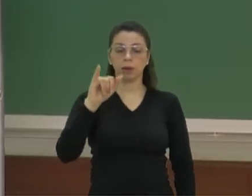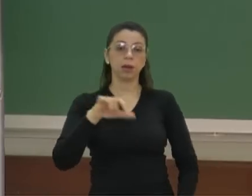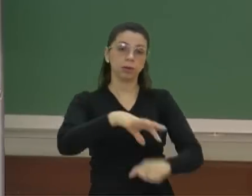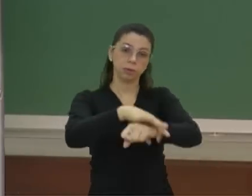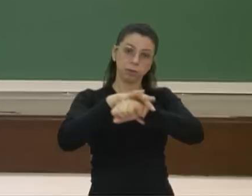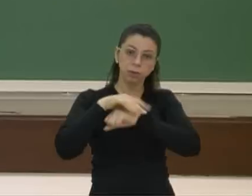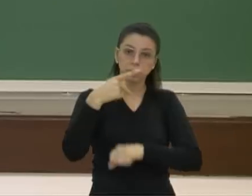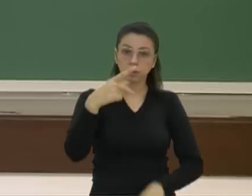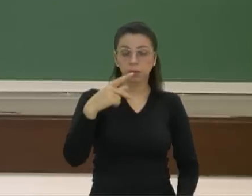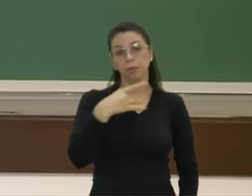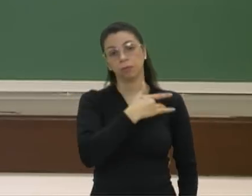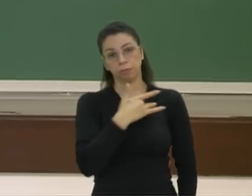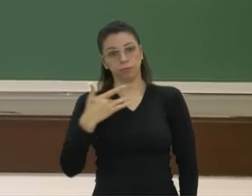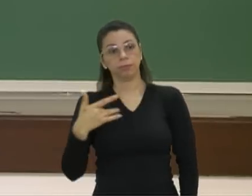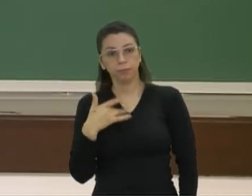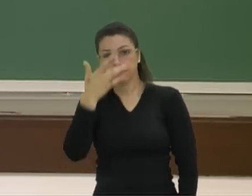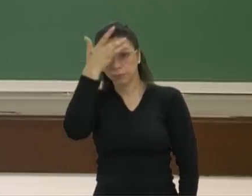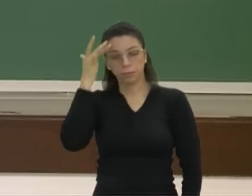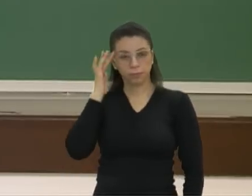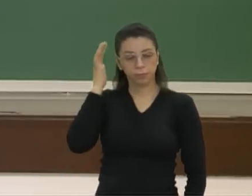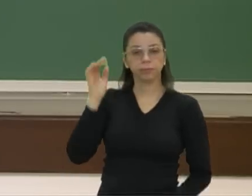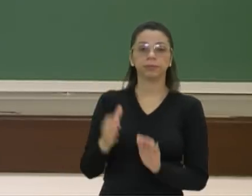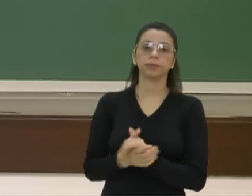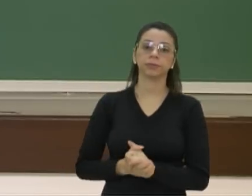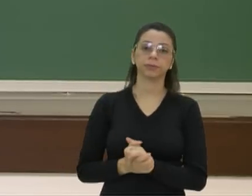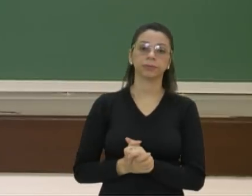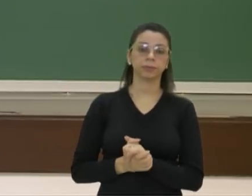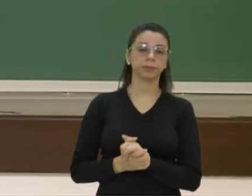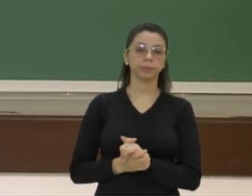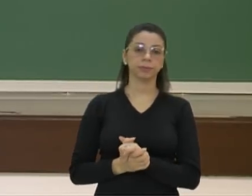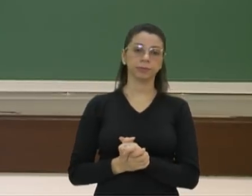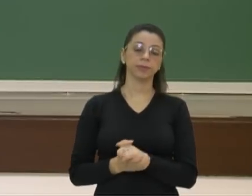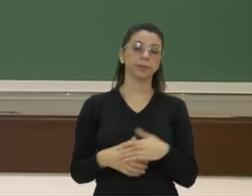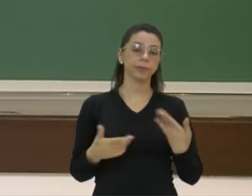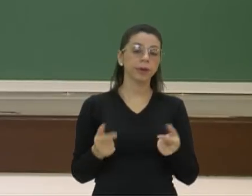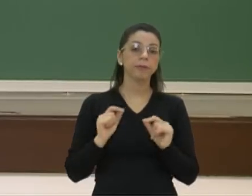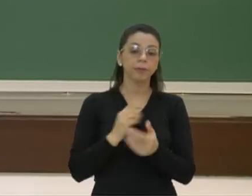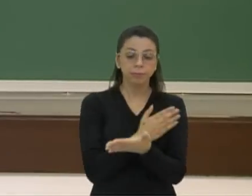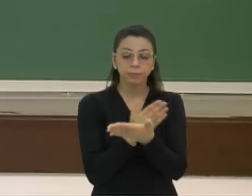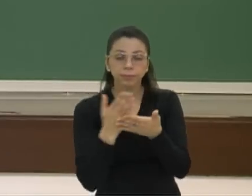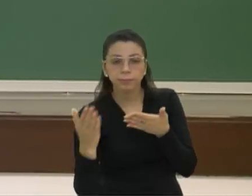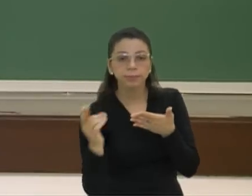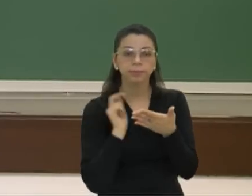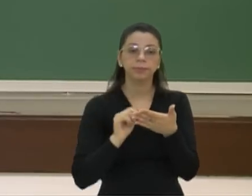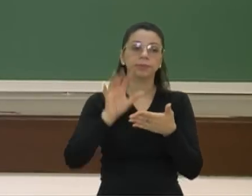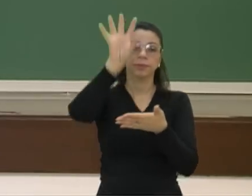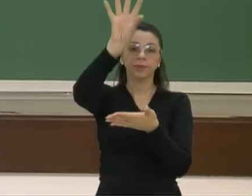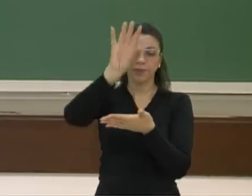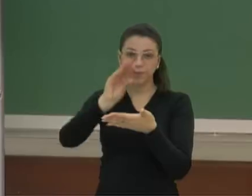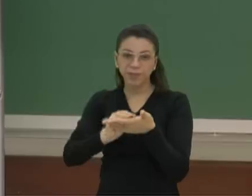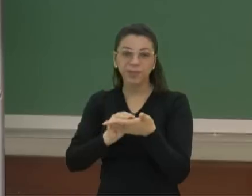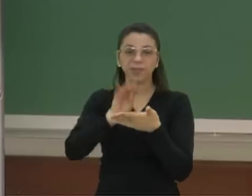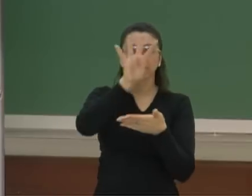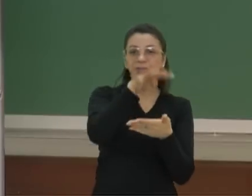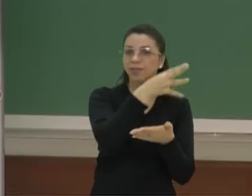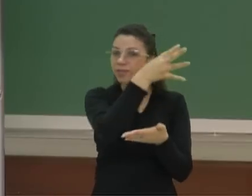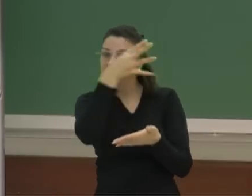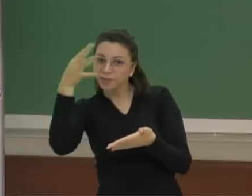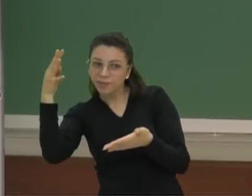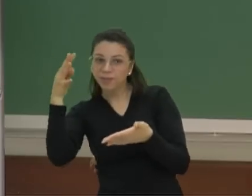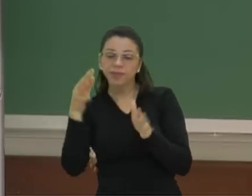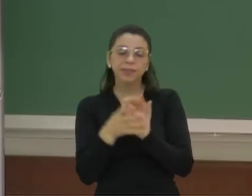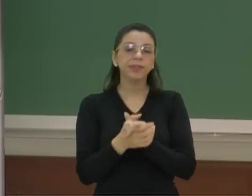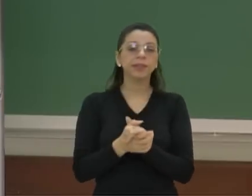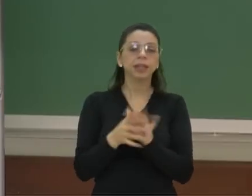da saúde. Então vamos para a nossa próxima parte da aula? Então a gente vai começar copiando o mapa conceitual, que ele é